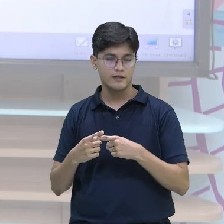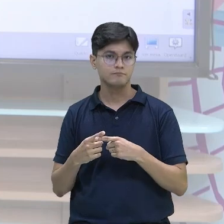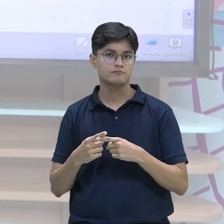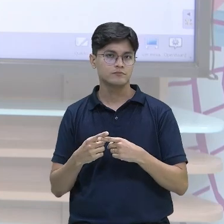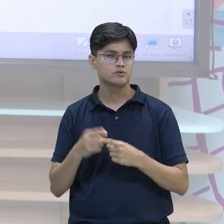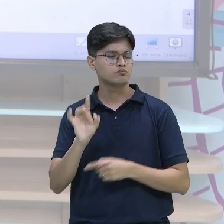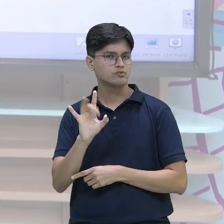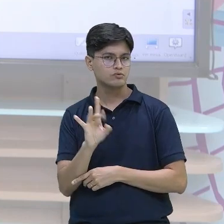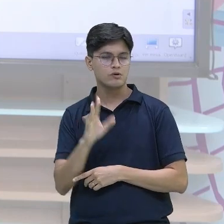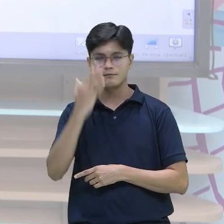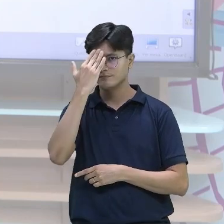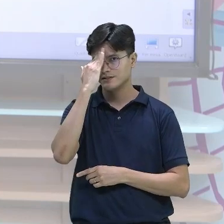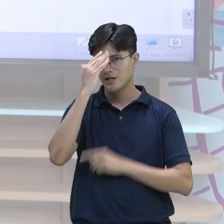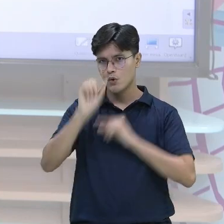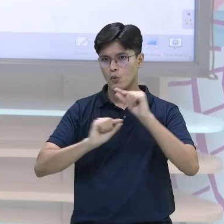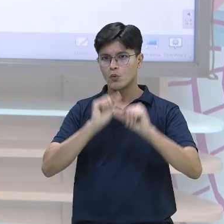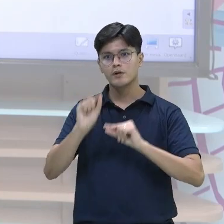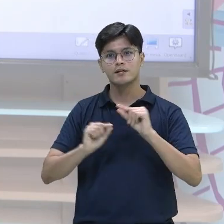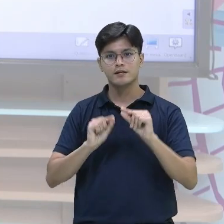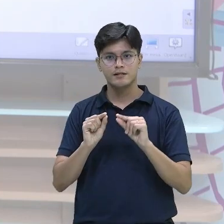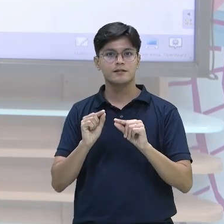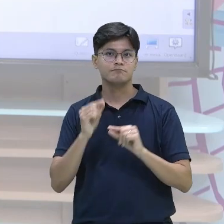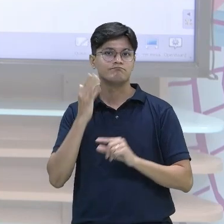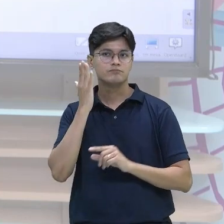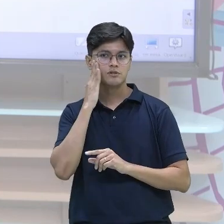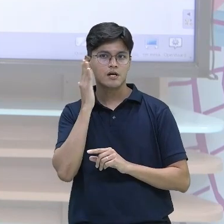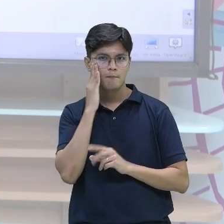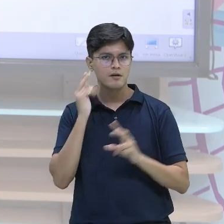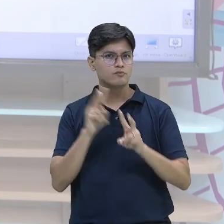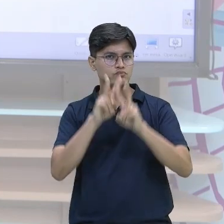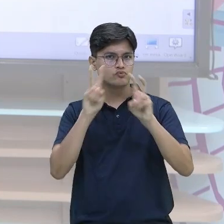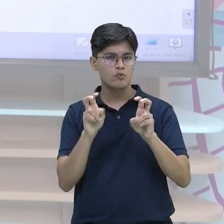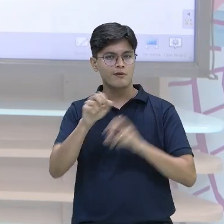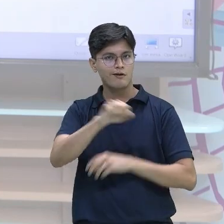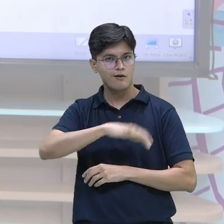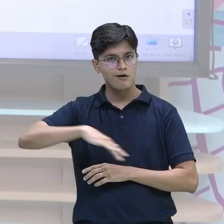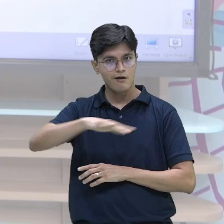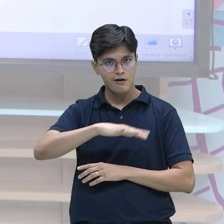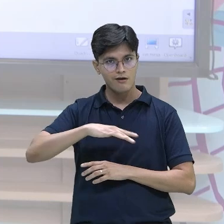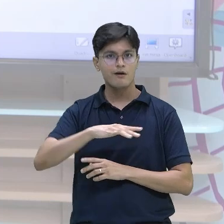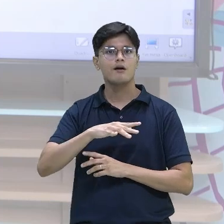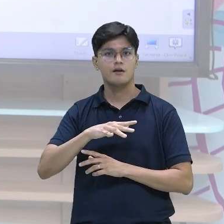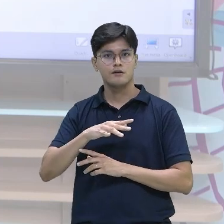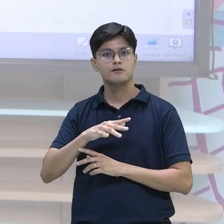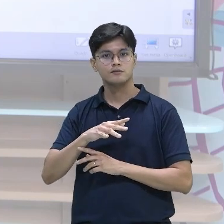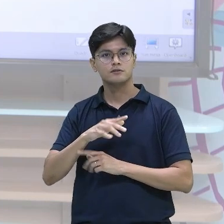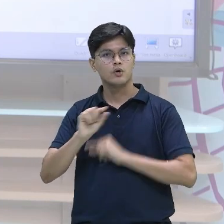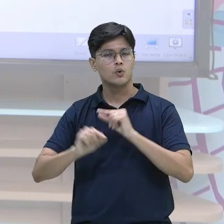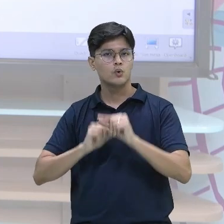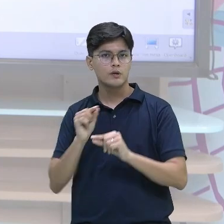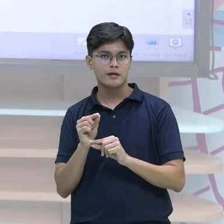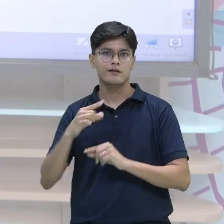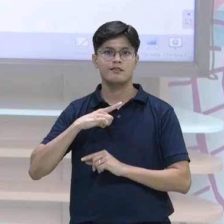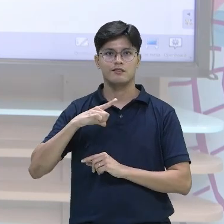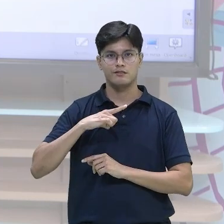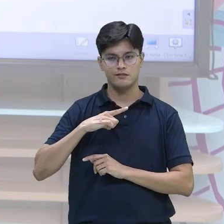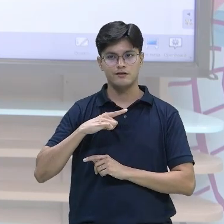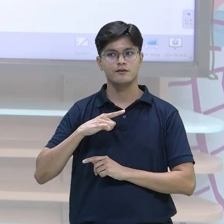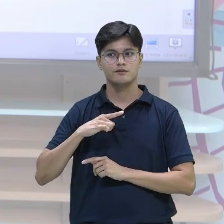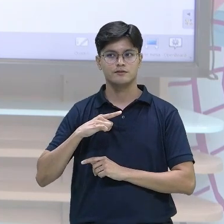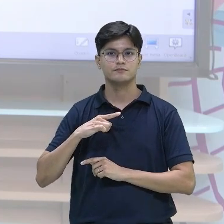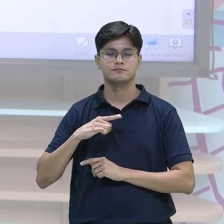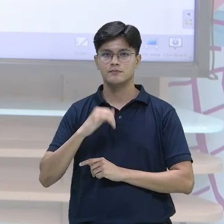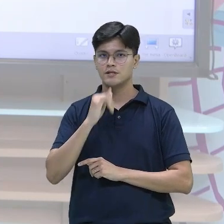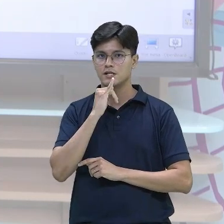para a gente se informar com relação à área ocupada por cada uma dessas partes, né,